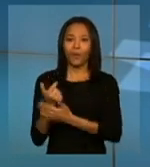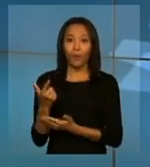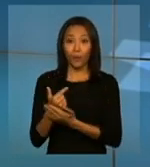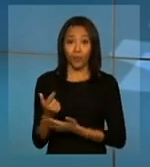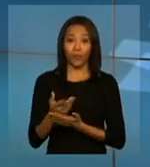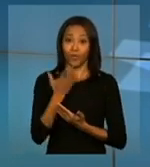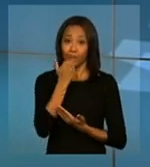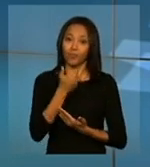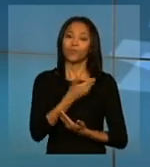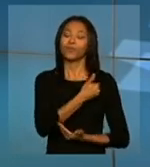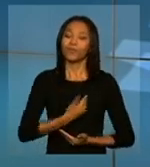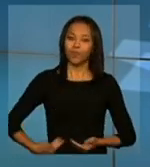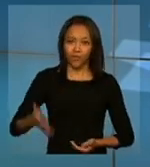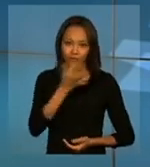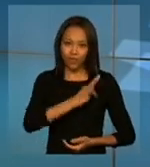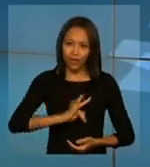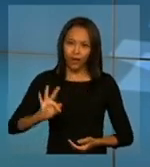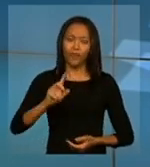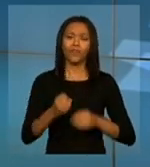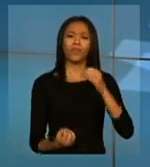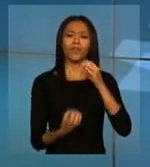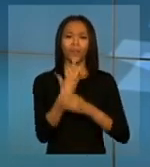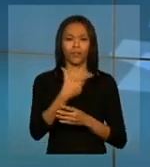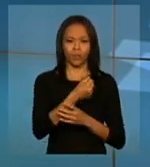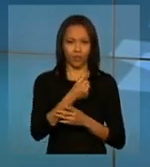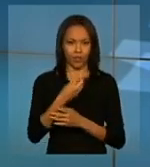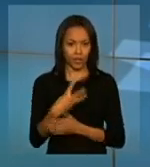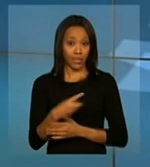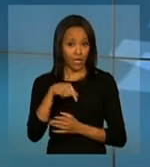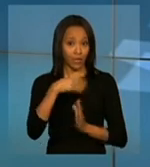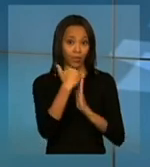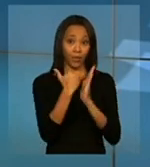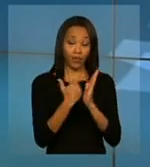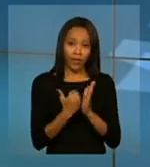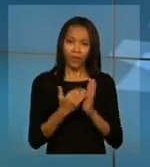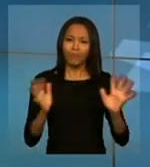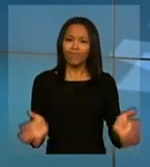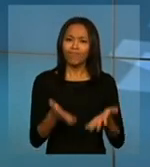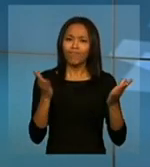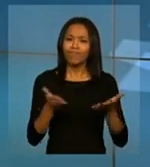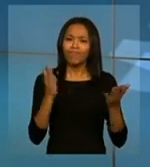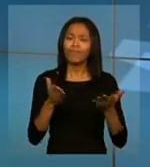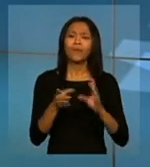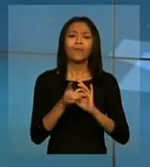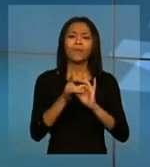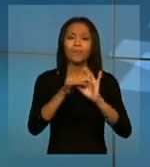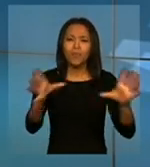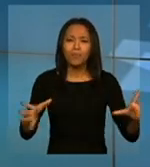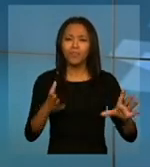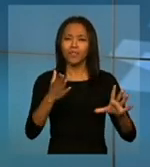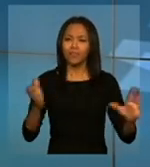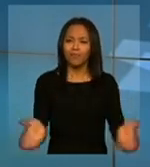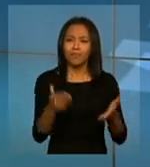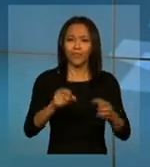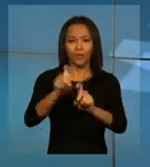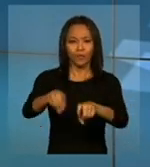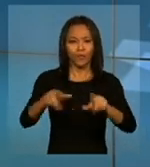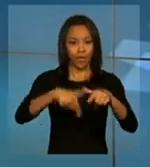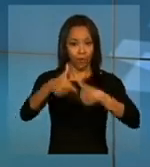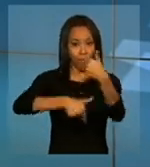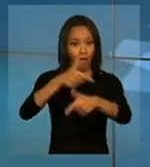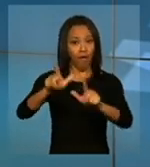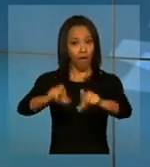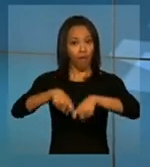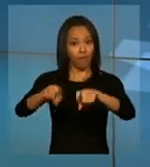do Governo Federal. Criado em 2003, o programa promove o acesso à alimentação e incentiva a agricultura